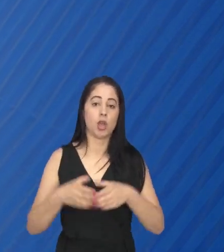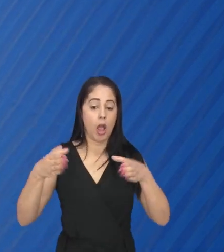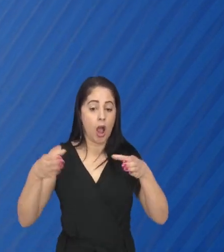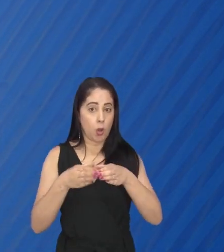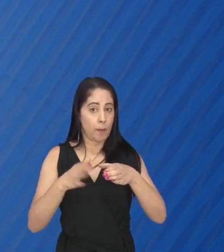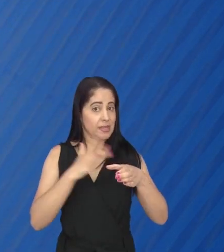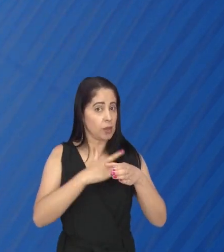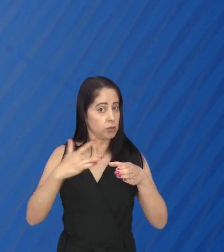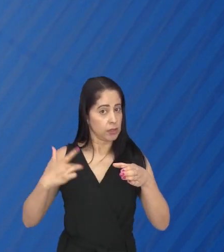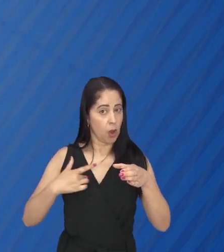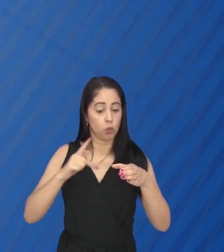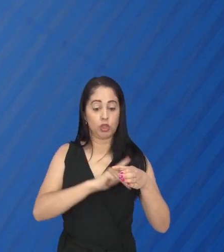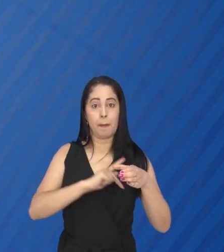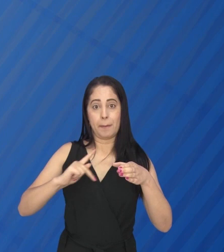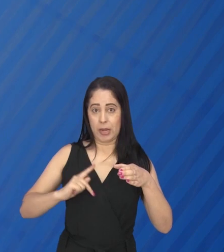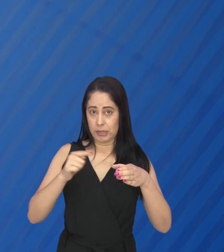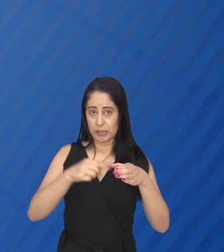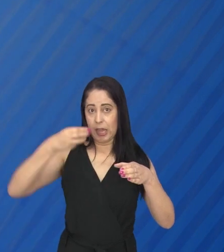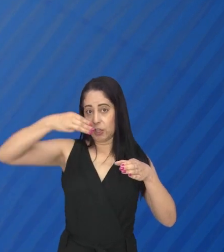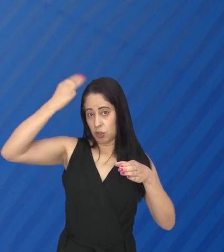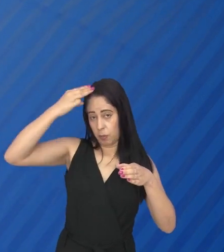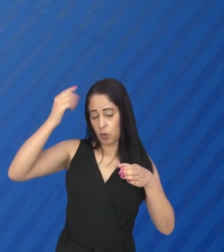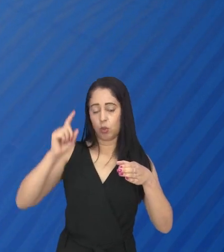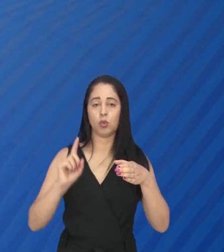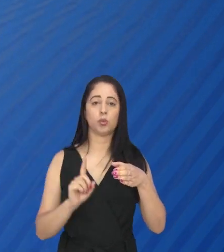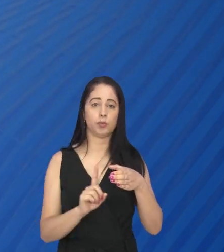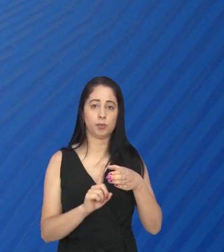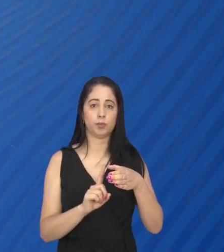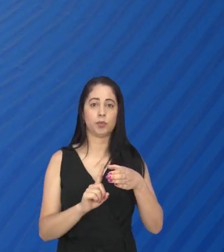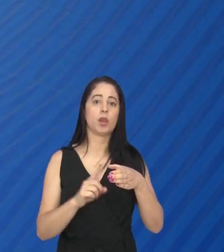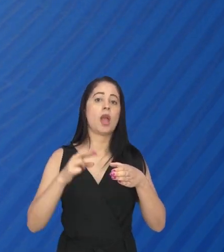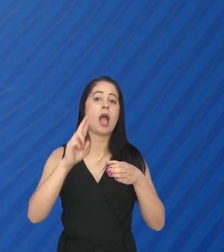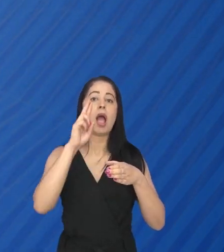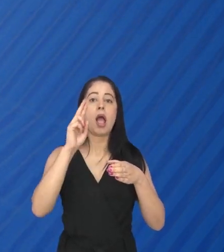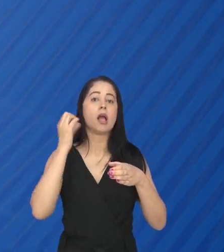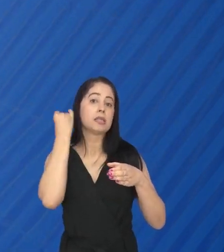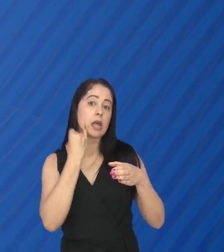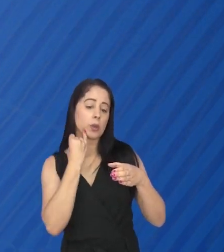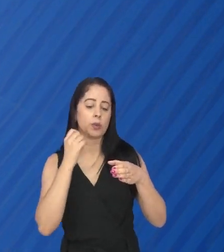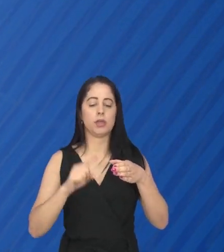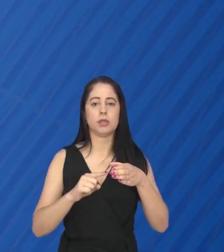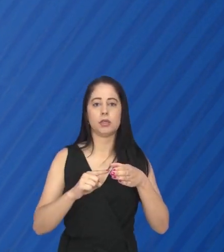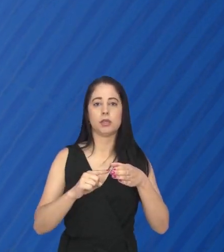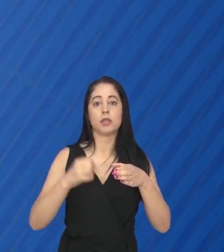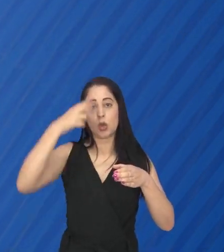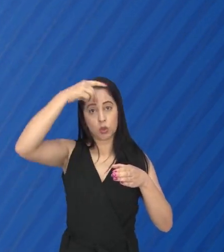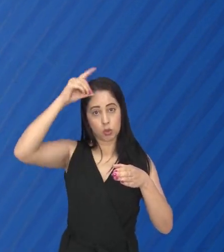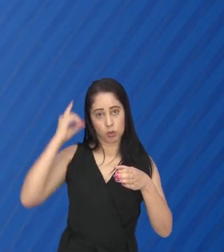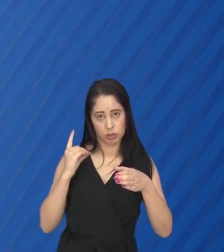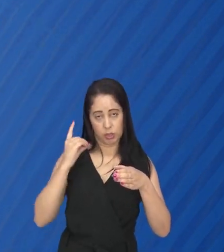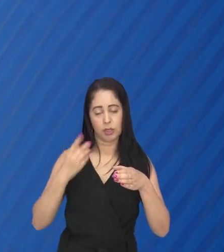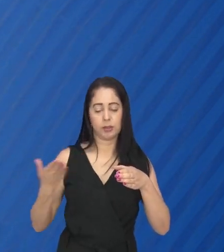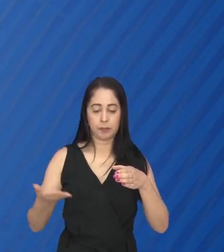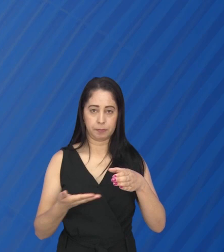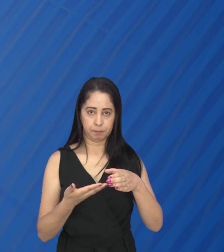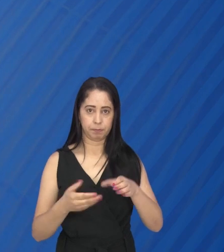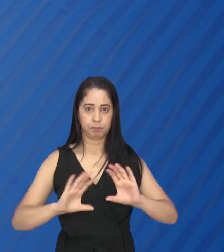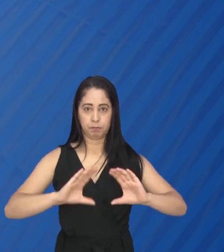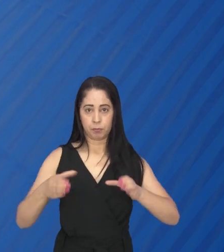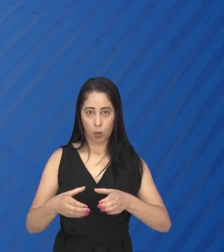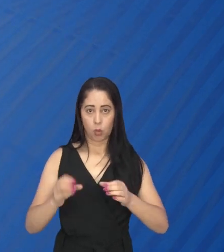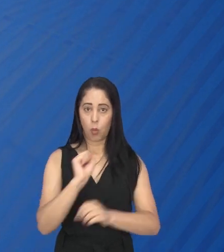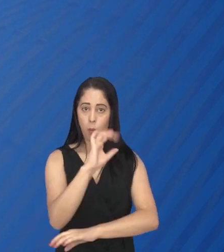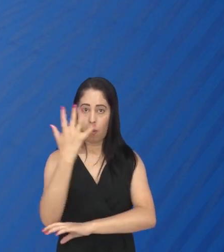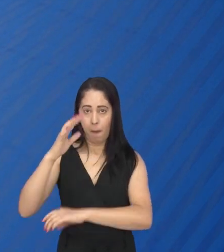Petit. A Comissão de Saúde terá como presidente Milton Vieira Filho, relator Zé Luiz e membro Dulce Rita.